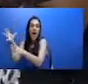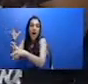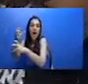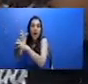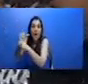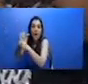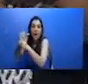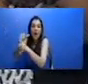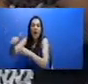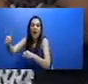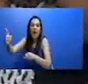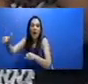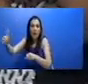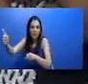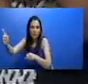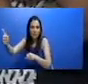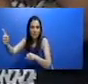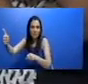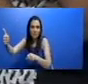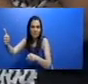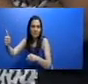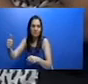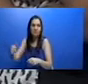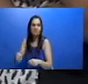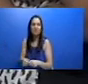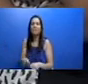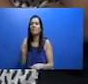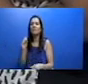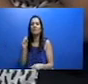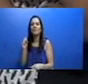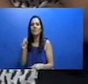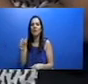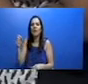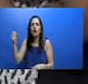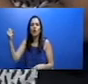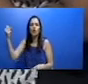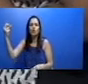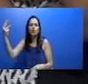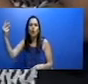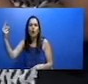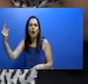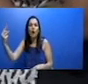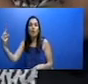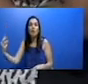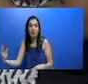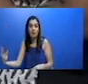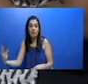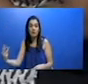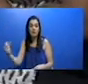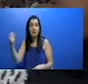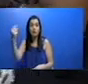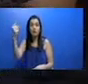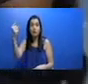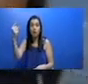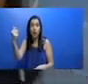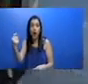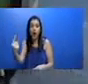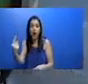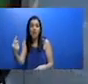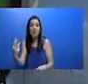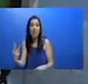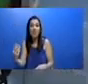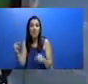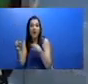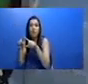terceiro pacote de tomate. 2 mais 1, 3. 2 mais 1, 3. 33. Já cheguei